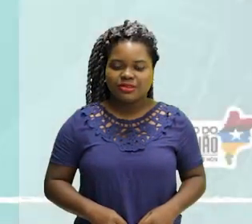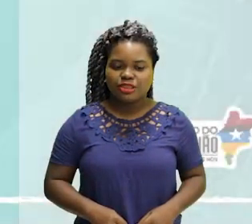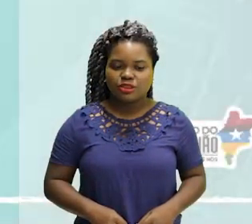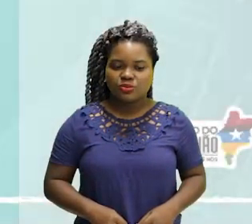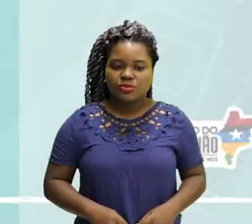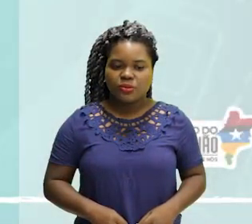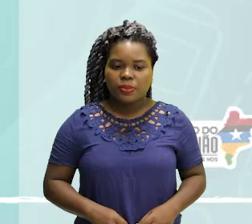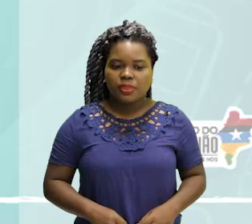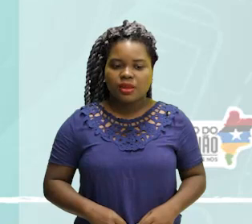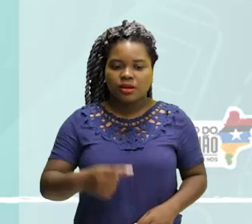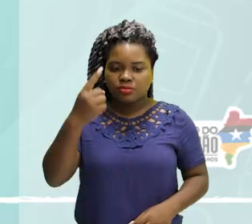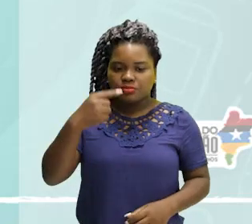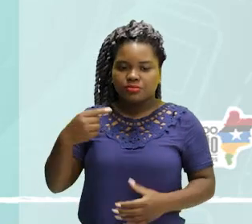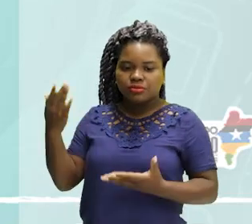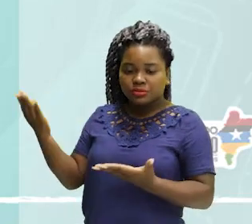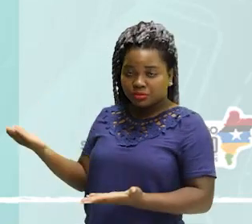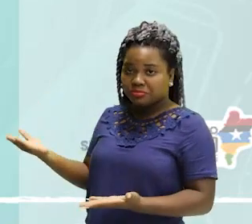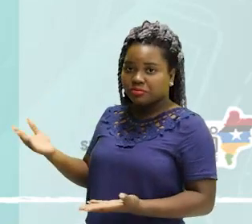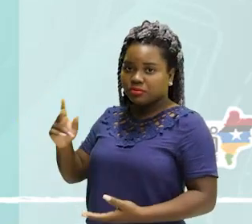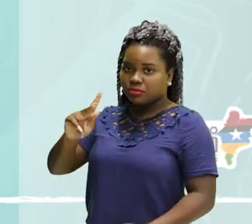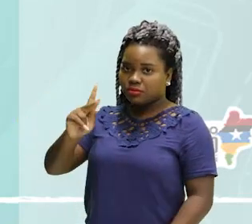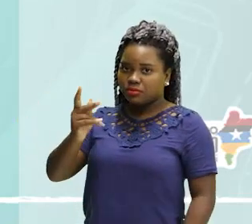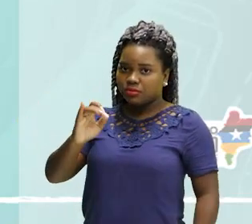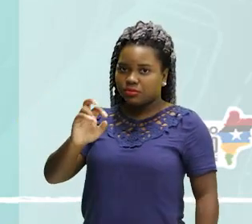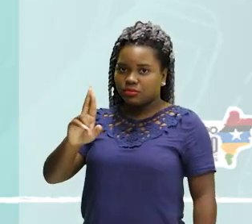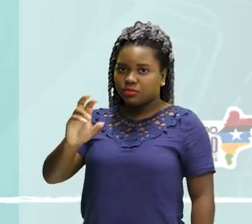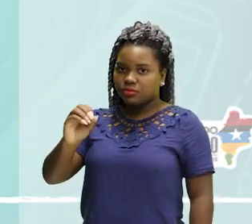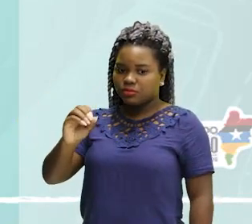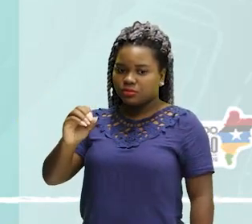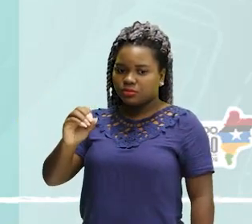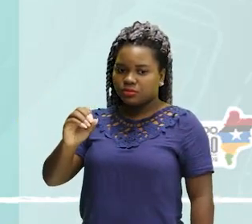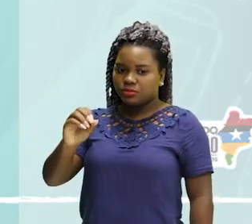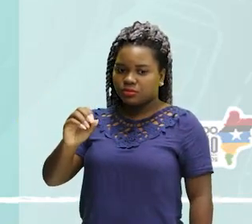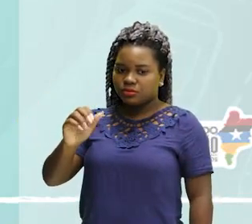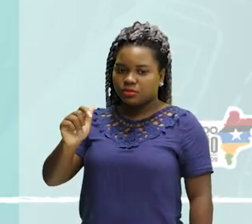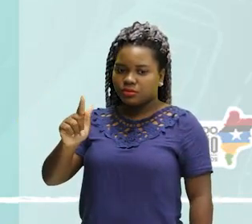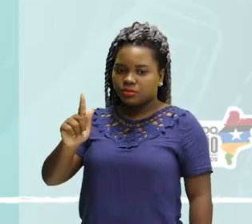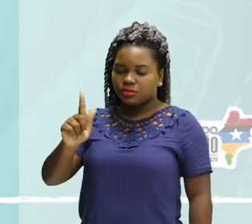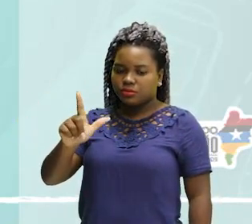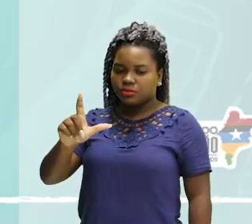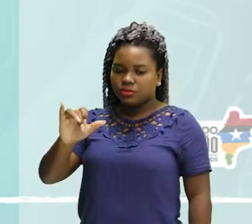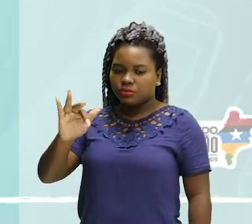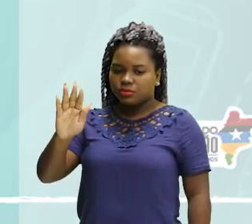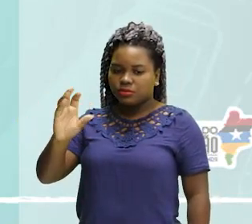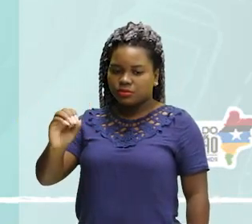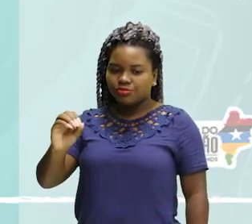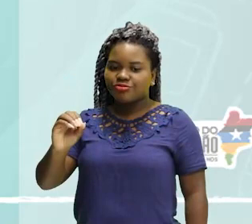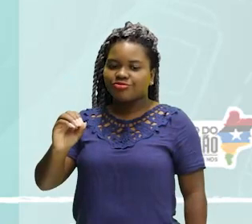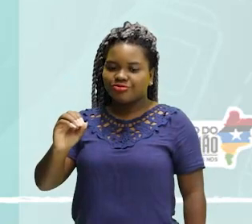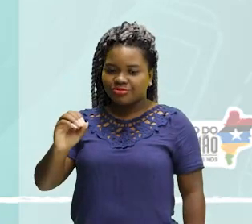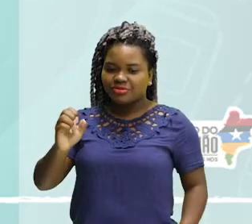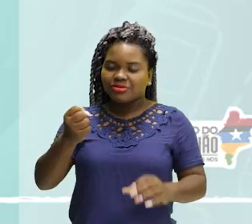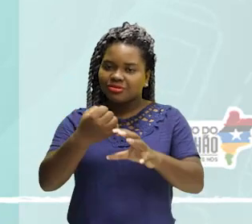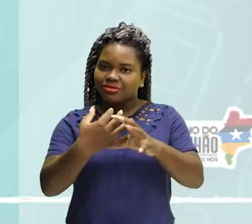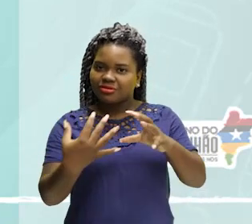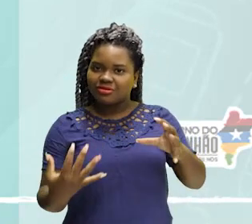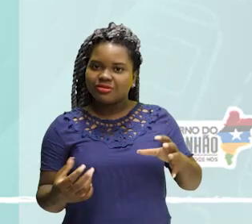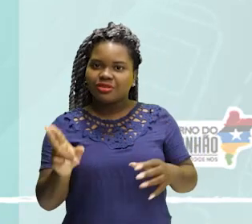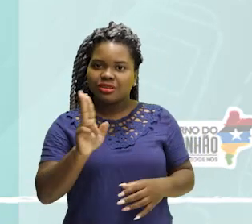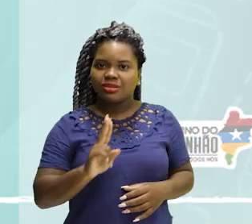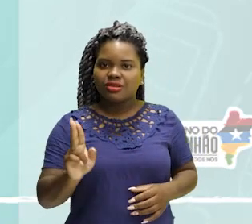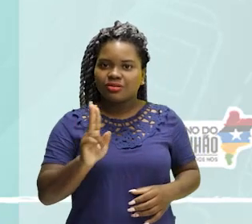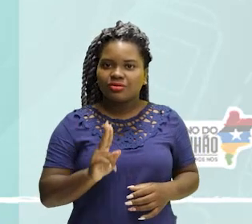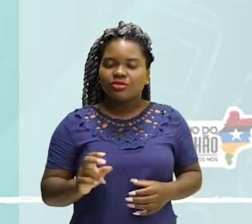E para quem, quando eu falei o hieróglifo, olha aqui o exemplo de um, é como foram chamados cada um dos caracteres usados